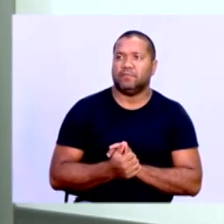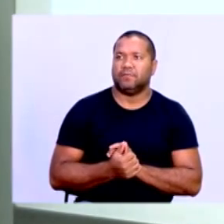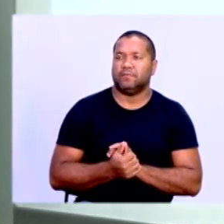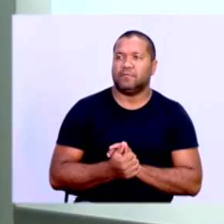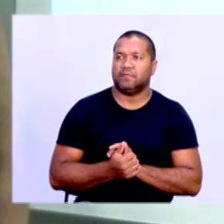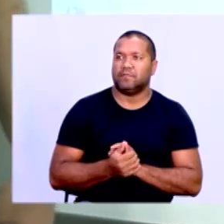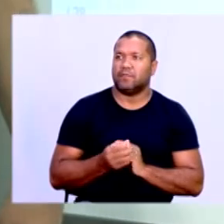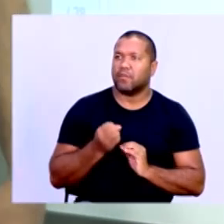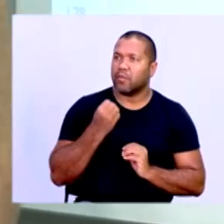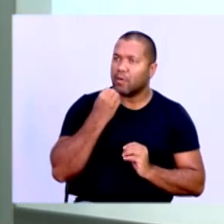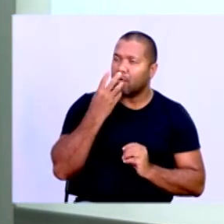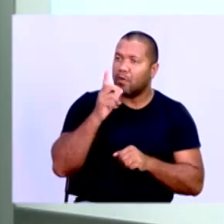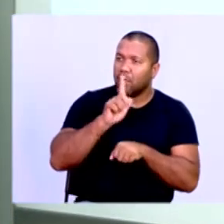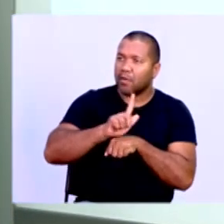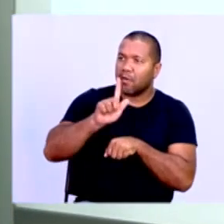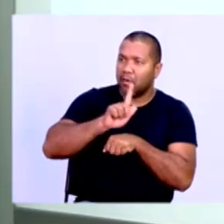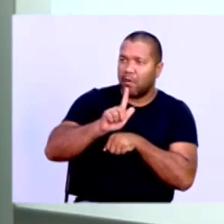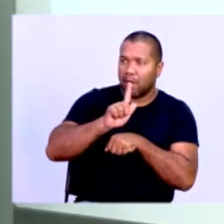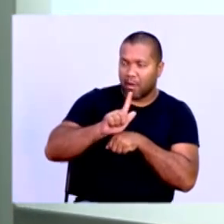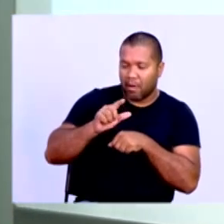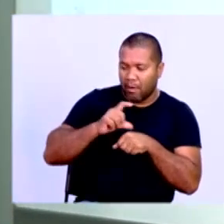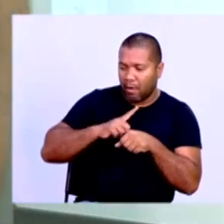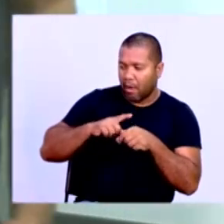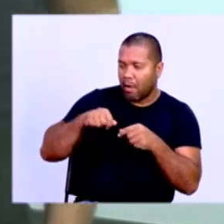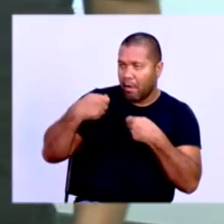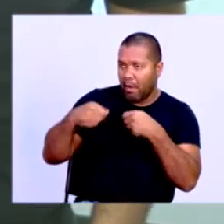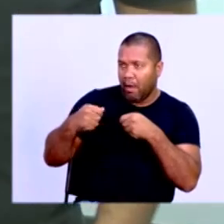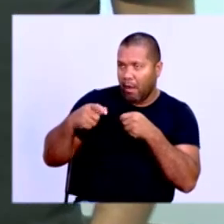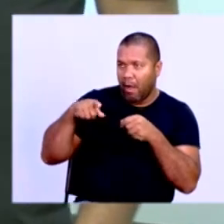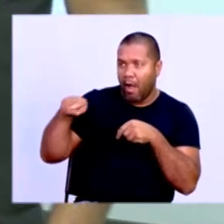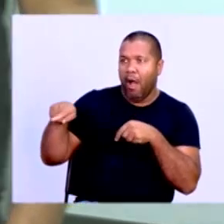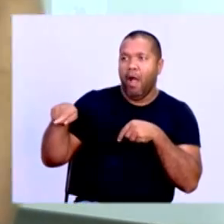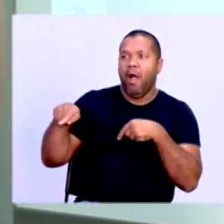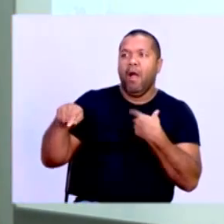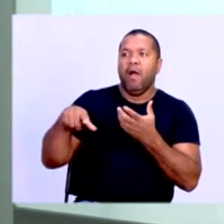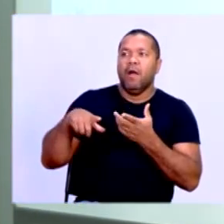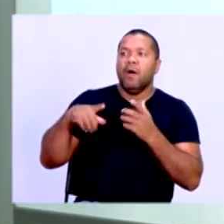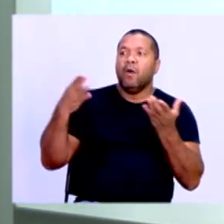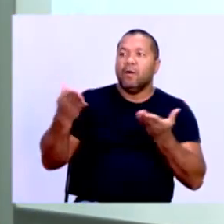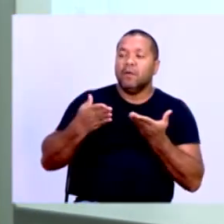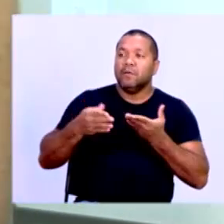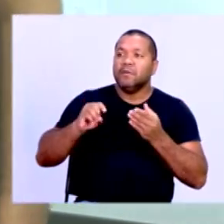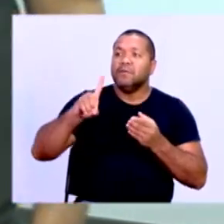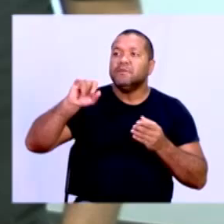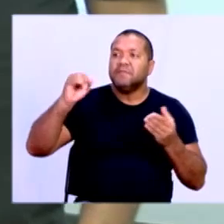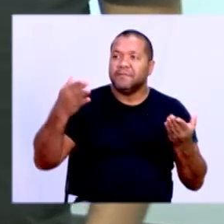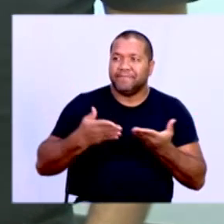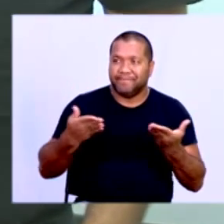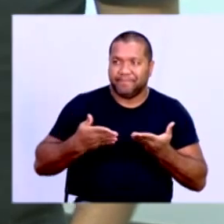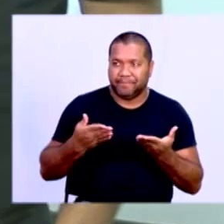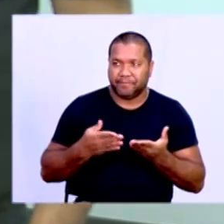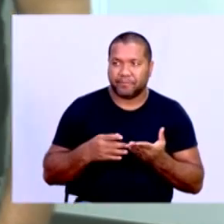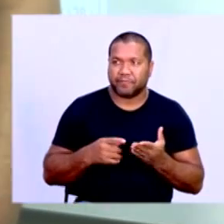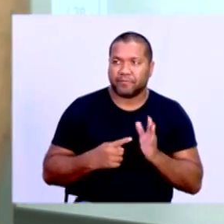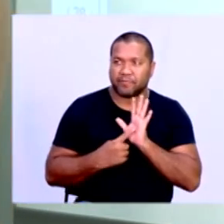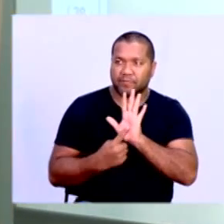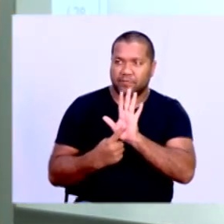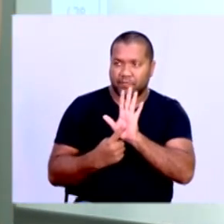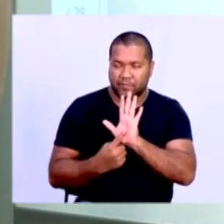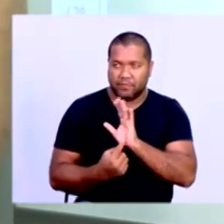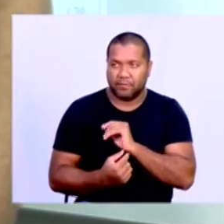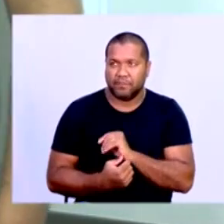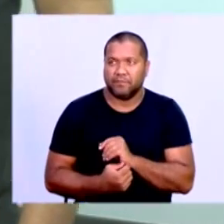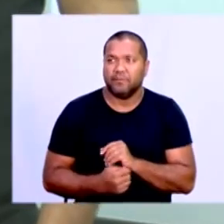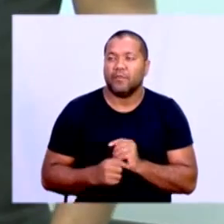Bom, gerenciador de dependências, né? O gerenciador de dependências, hoje em dia, eu coloquei isso no nosso slide, porque